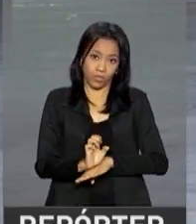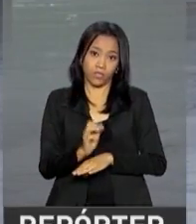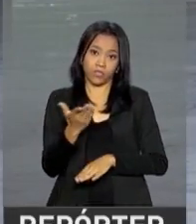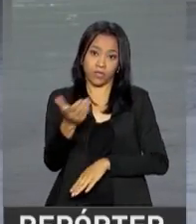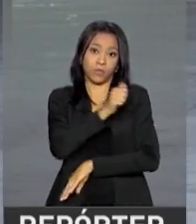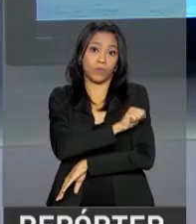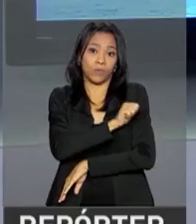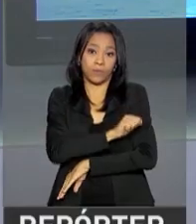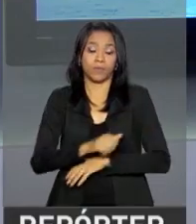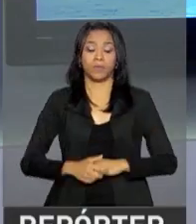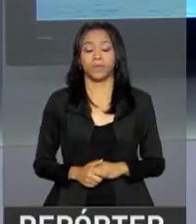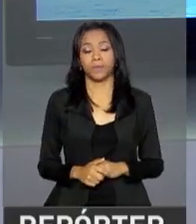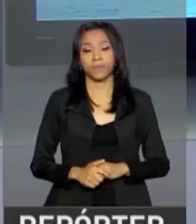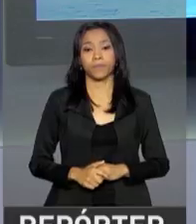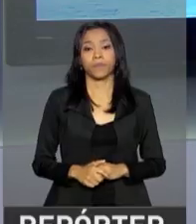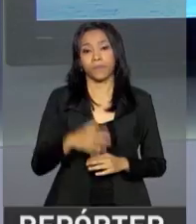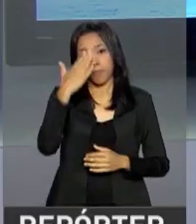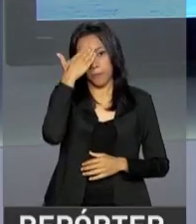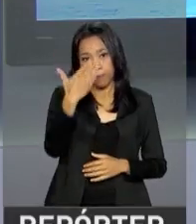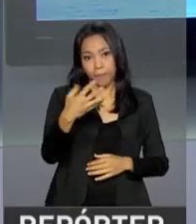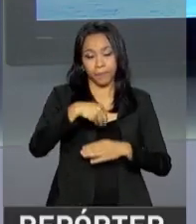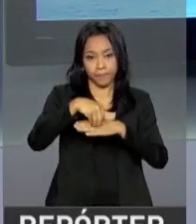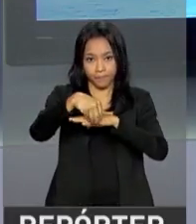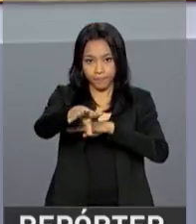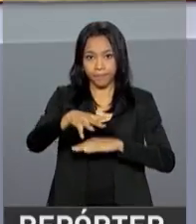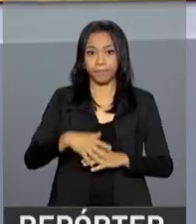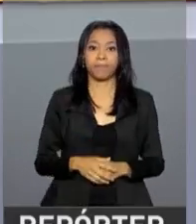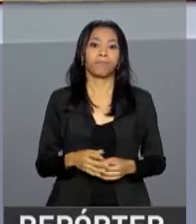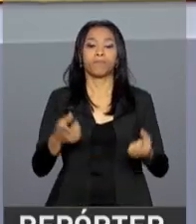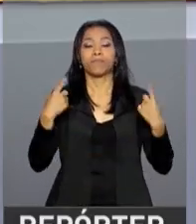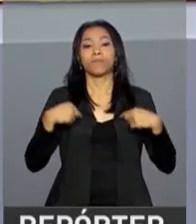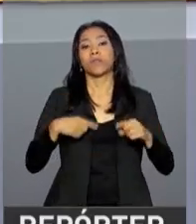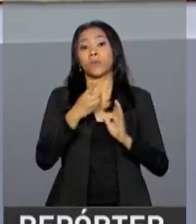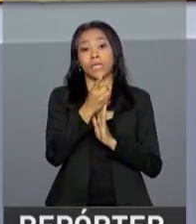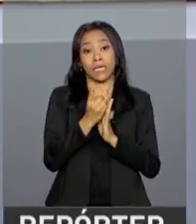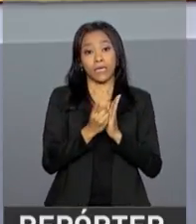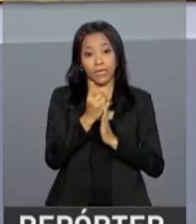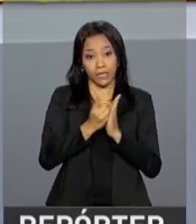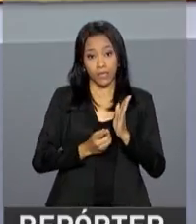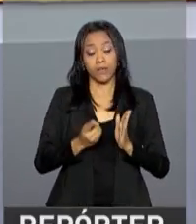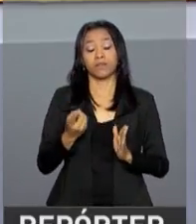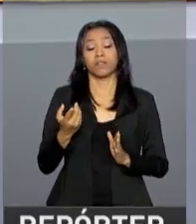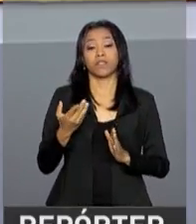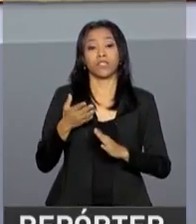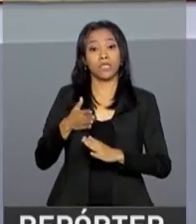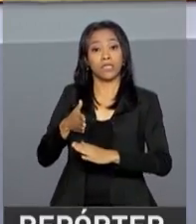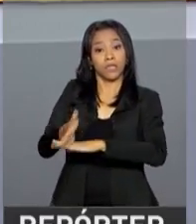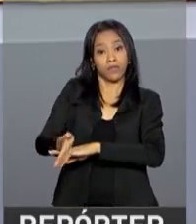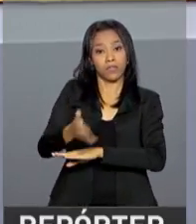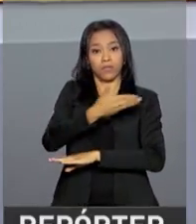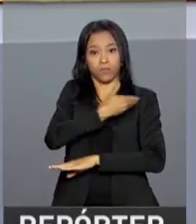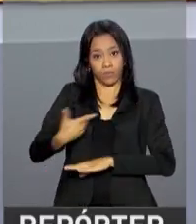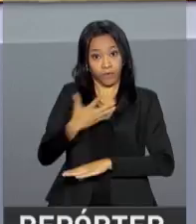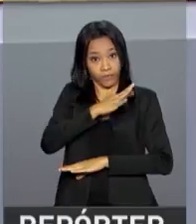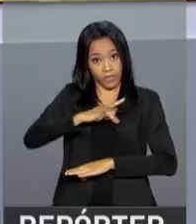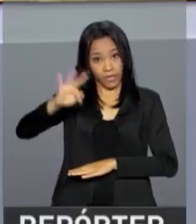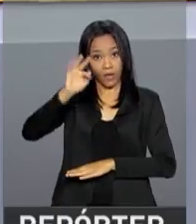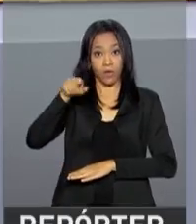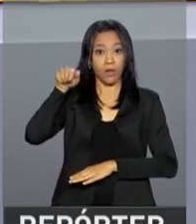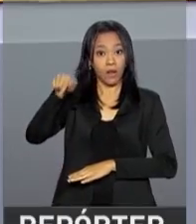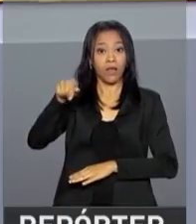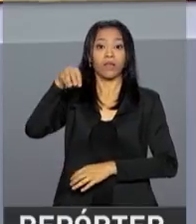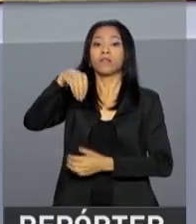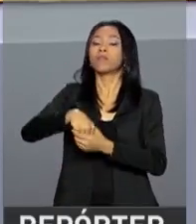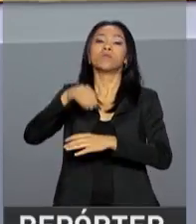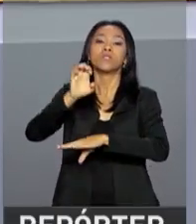roberto está certo ano obrigado a todas as informações o decreto de intervenção na segurança pública do rio de janeiro suspendeu